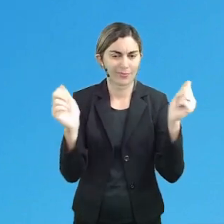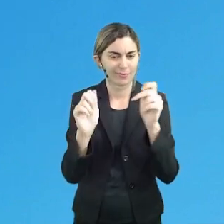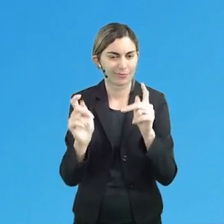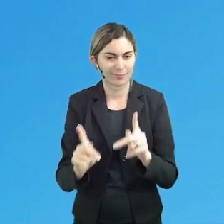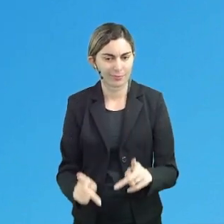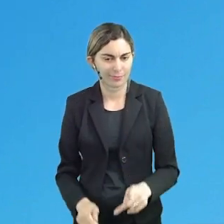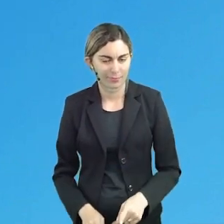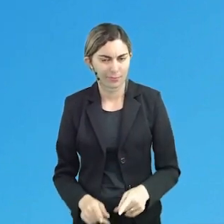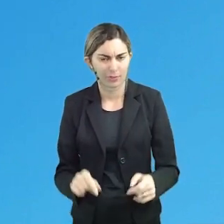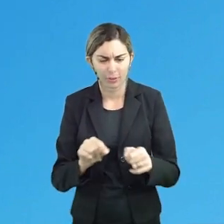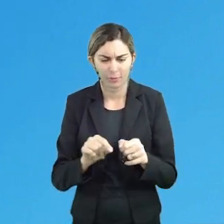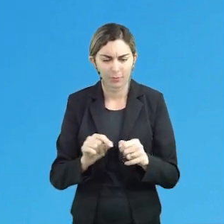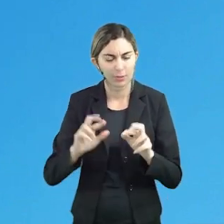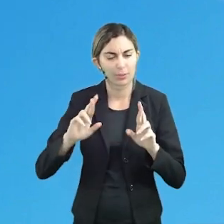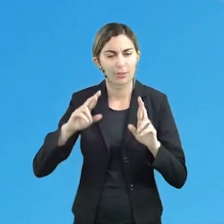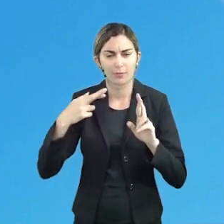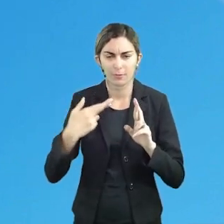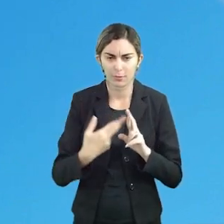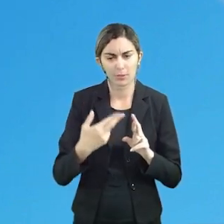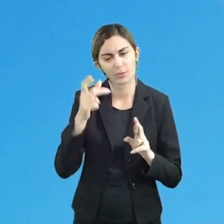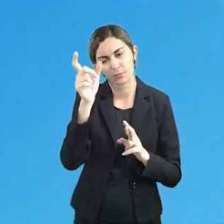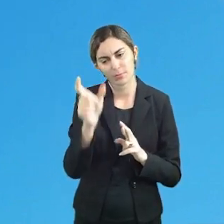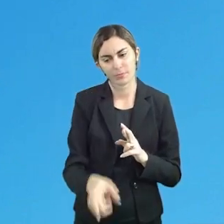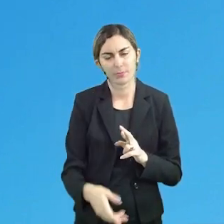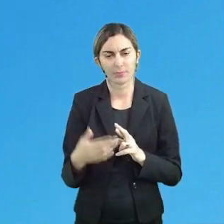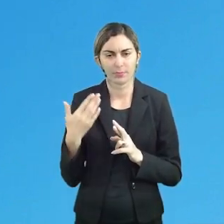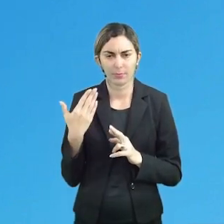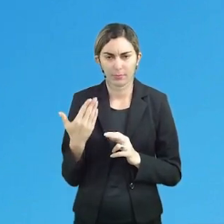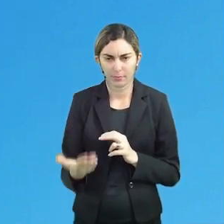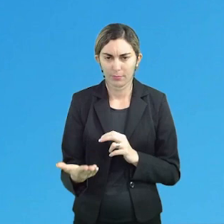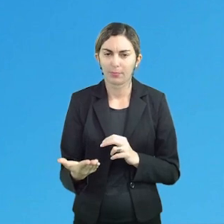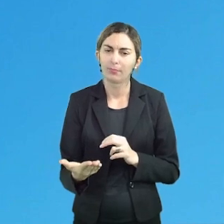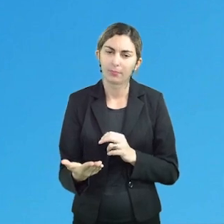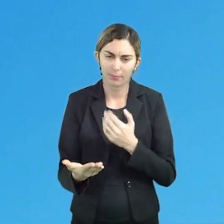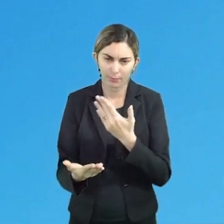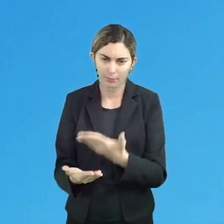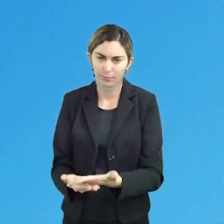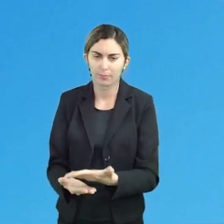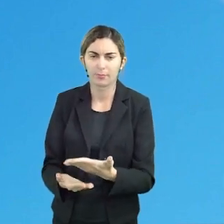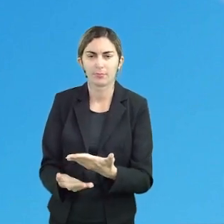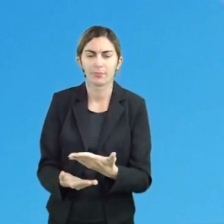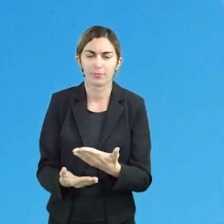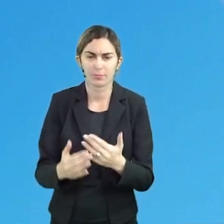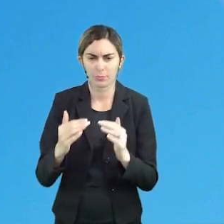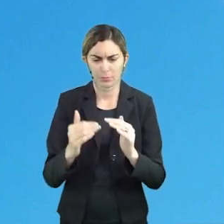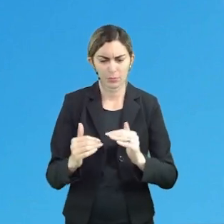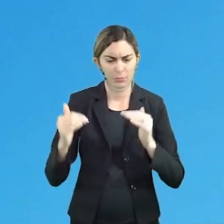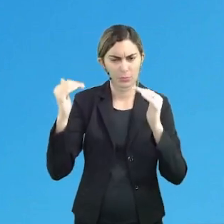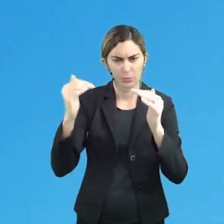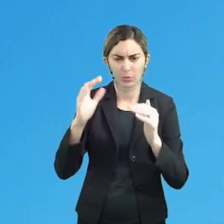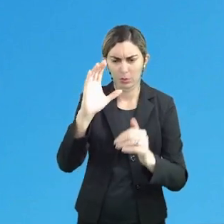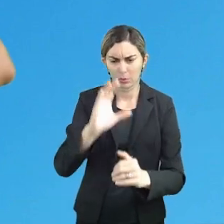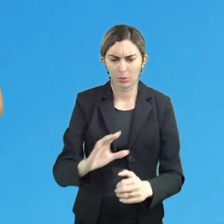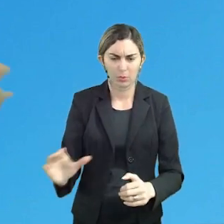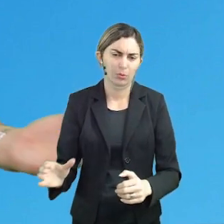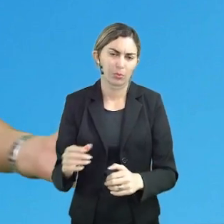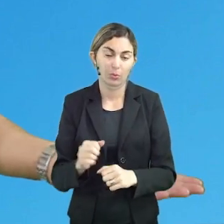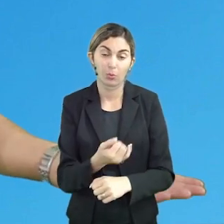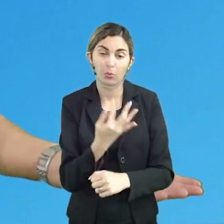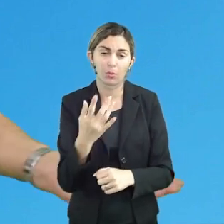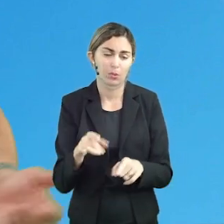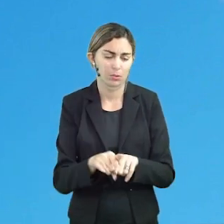paz, fazendo referência a quê? Como nós observamos, ao seu cargo na hierarquia católica,